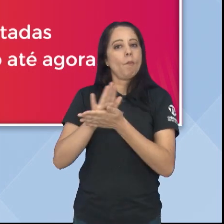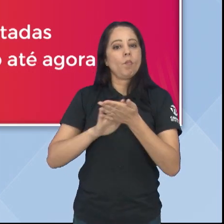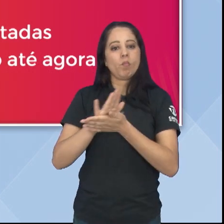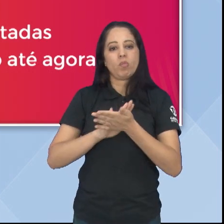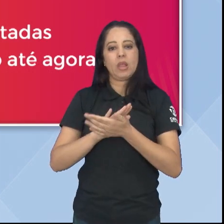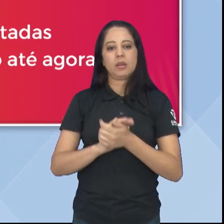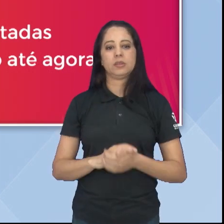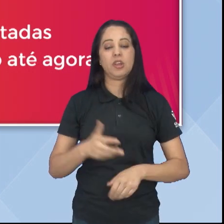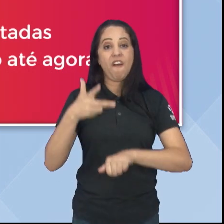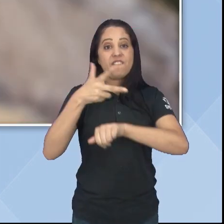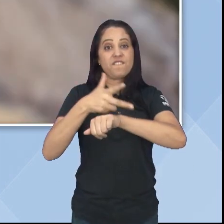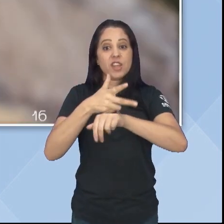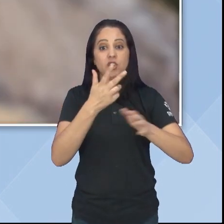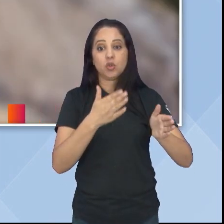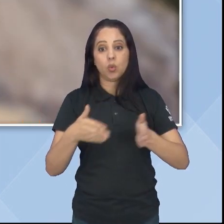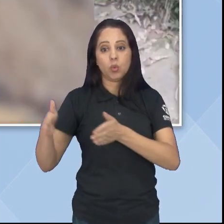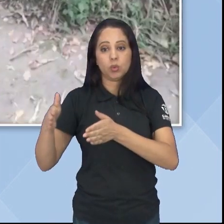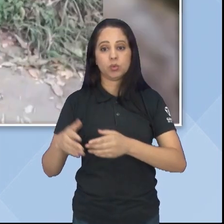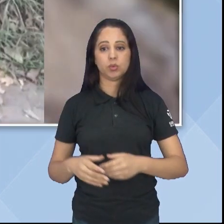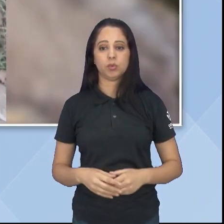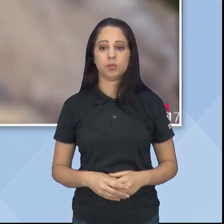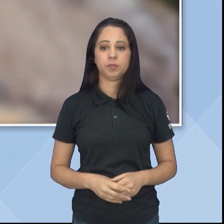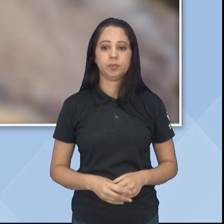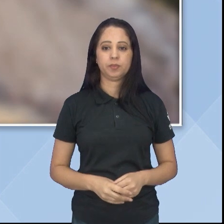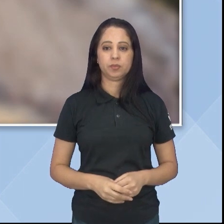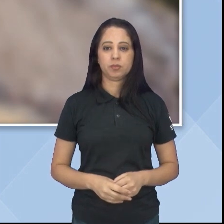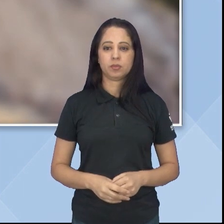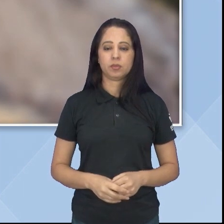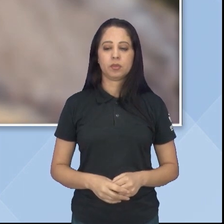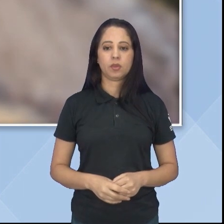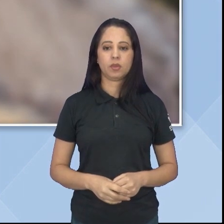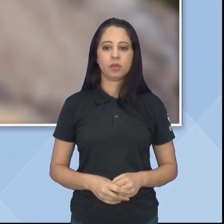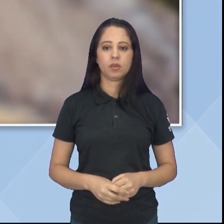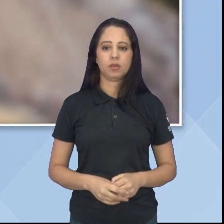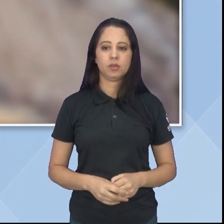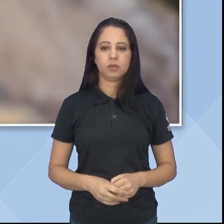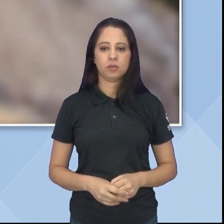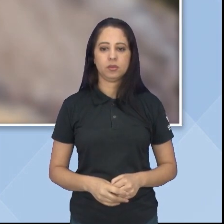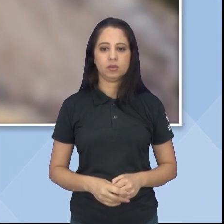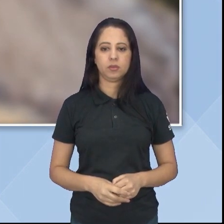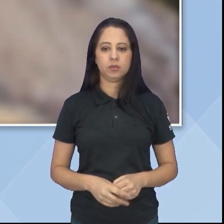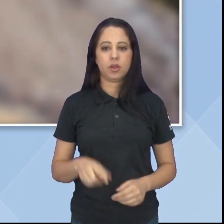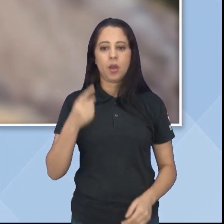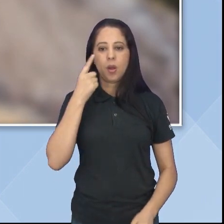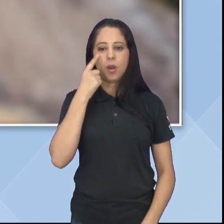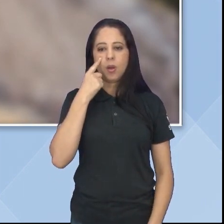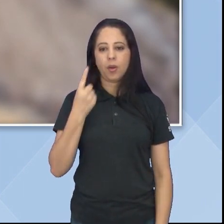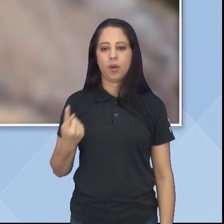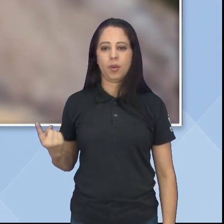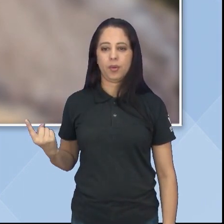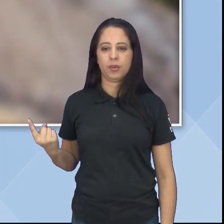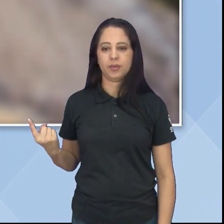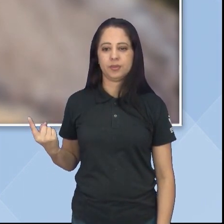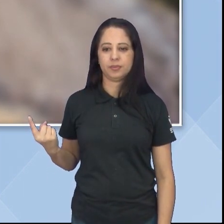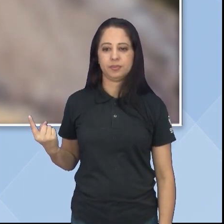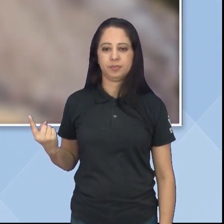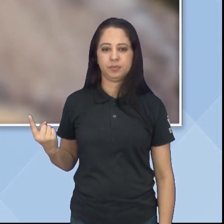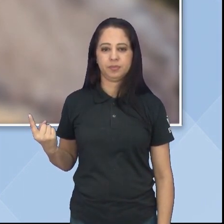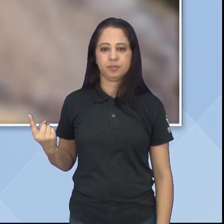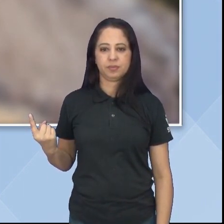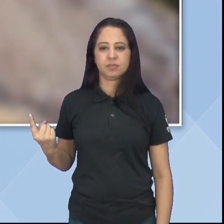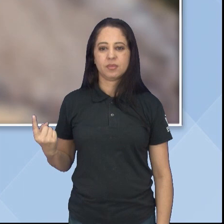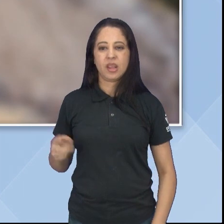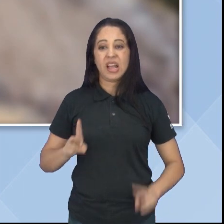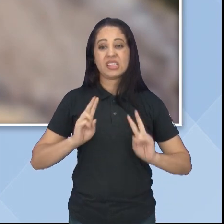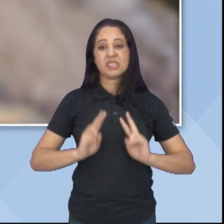O próximo vídeo. Ah, e tem agora os vídeos. Aqui termina o vídeo. Bom dia, ó. Boa tarde, Amélia. Então, ó, é a nossa entupido. Rua. Não dá nem para vazão de água.